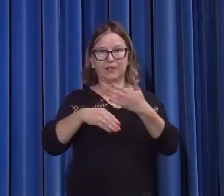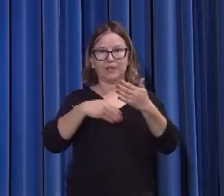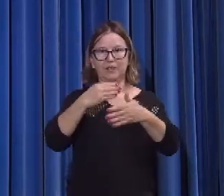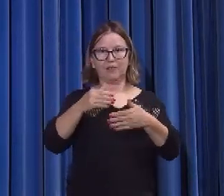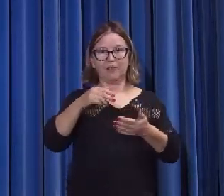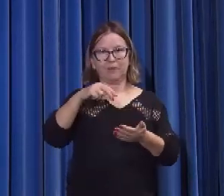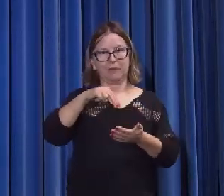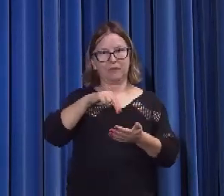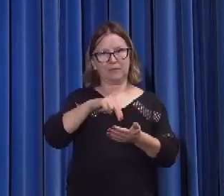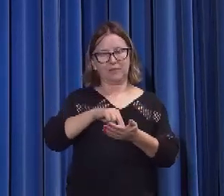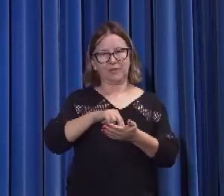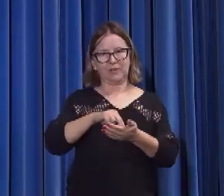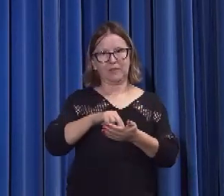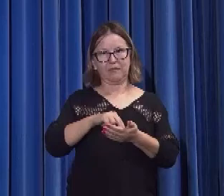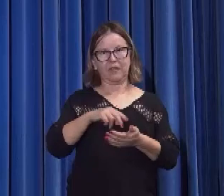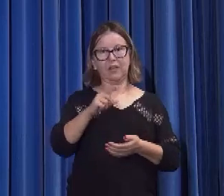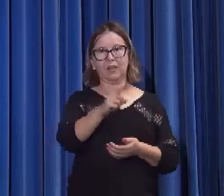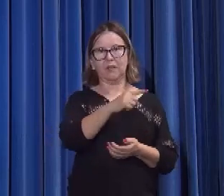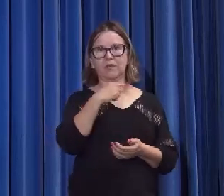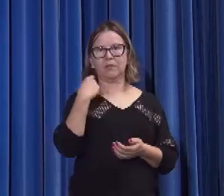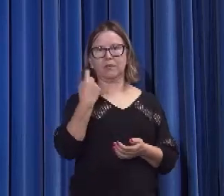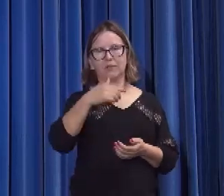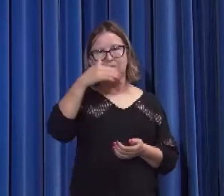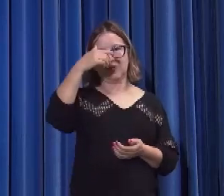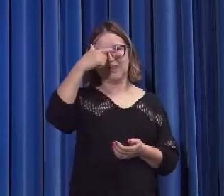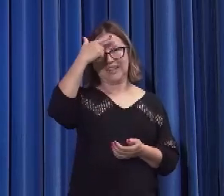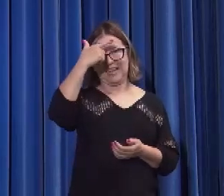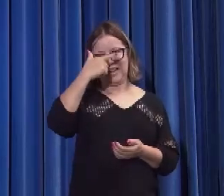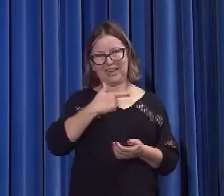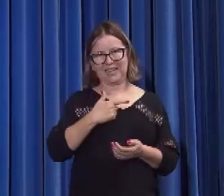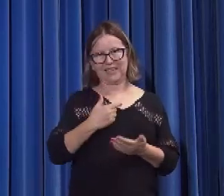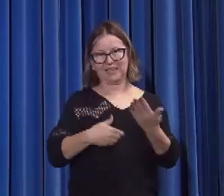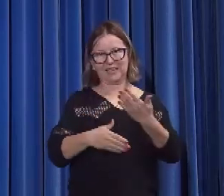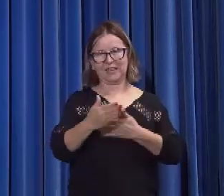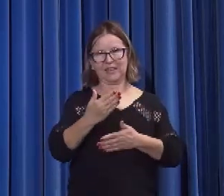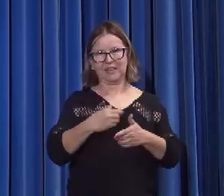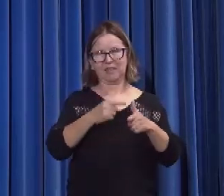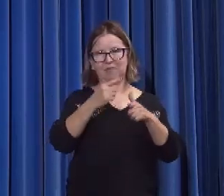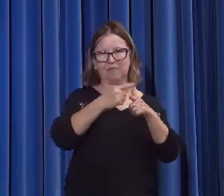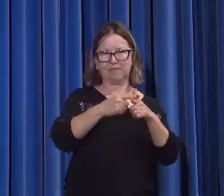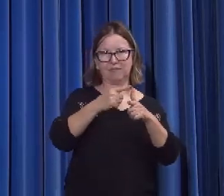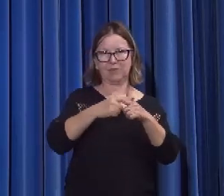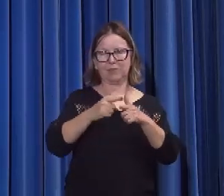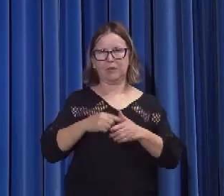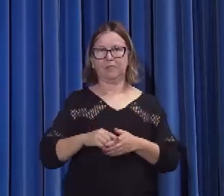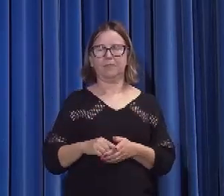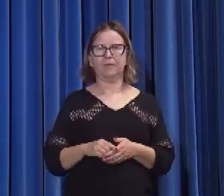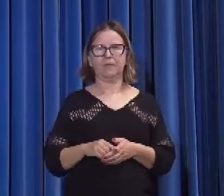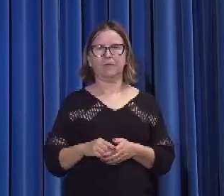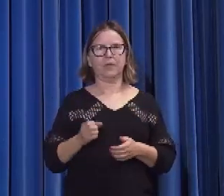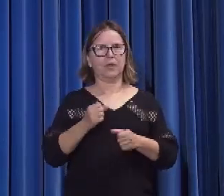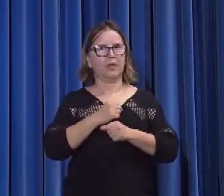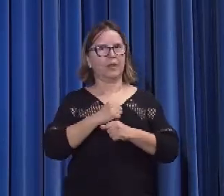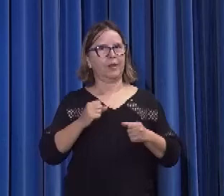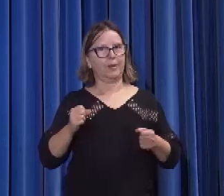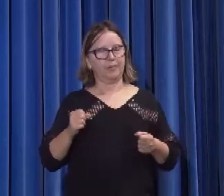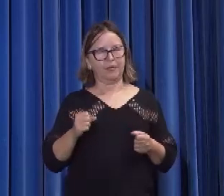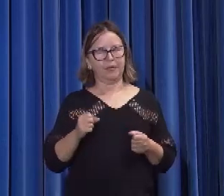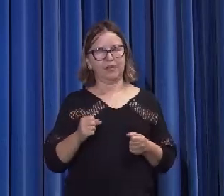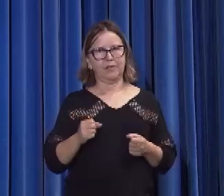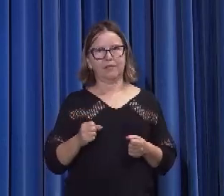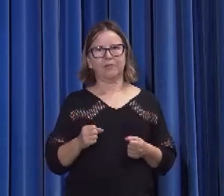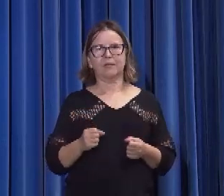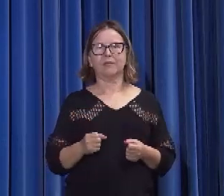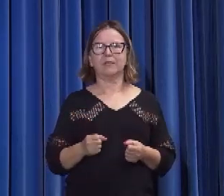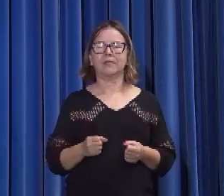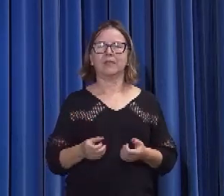das tribulações. Não se pode adquirir perseverança lendo um livro, ouvindo um sermão ou fazendo